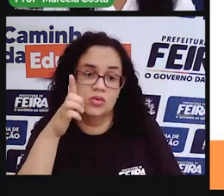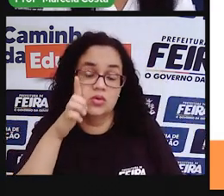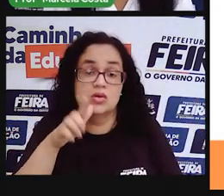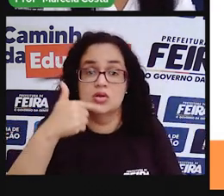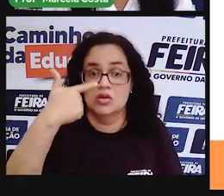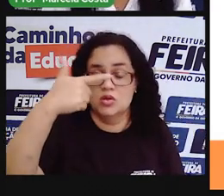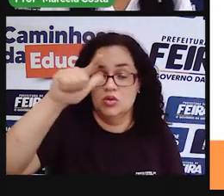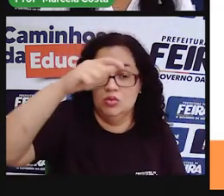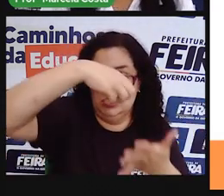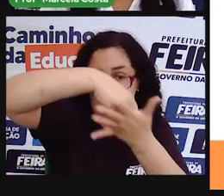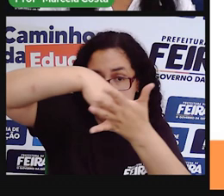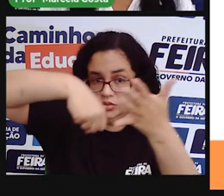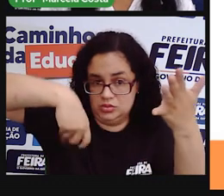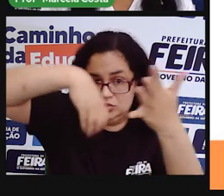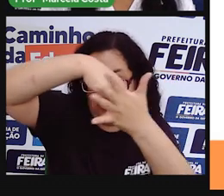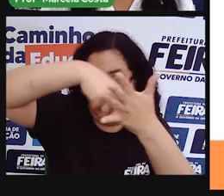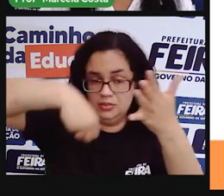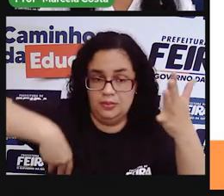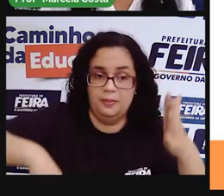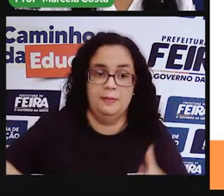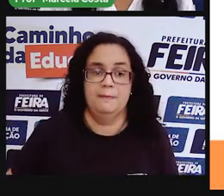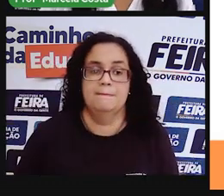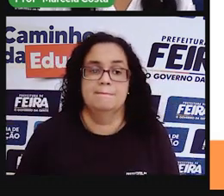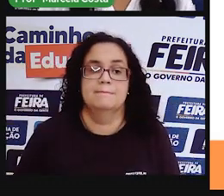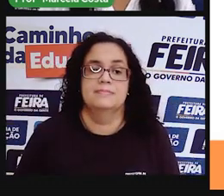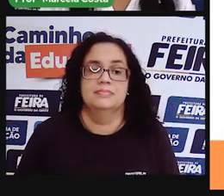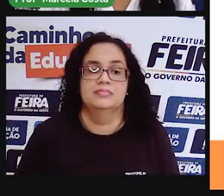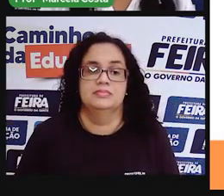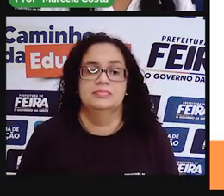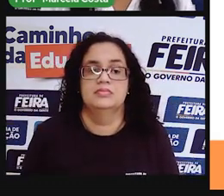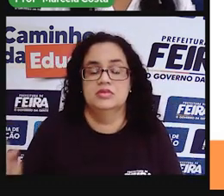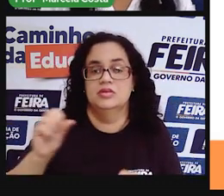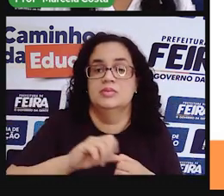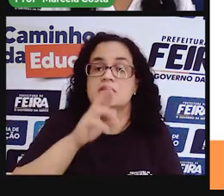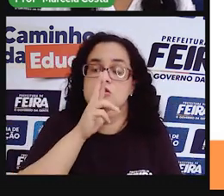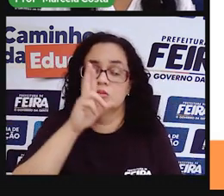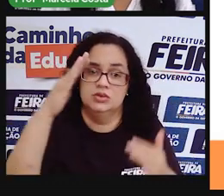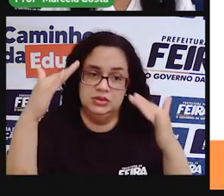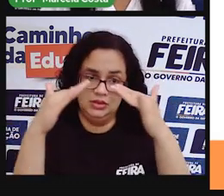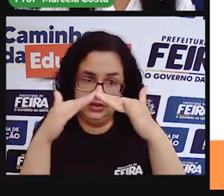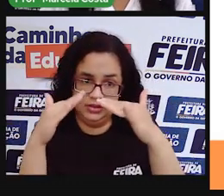outra atividade, uma atividade complementar para você fazer em casa.